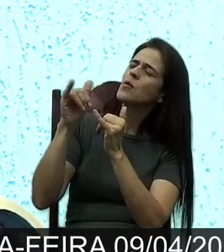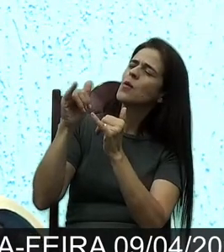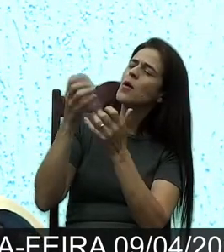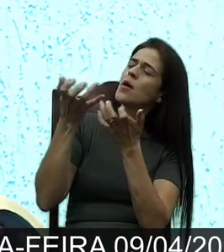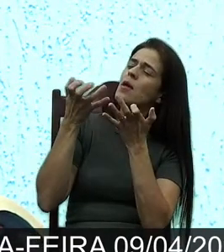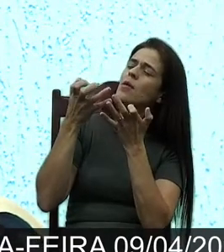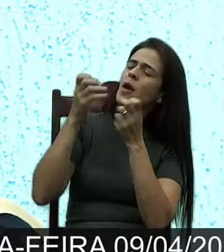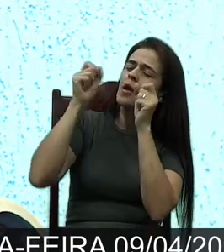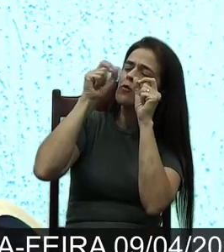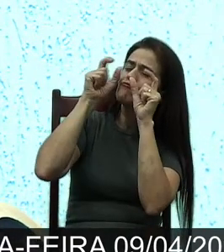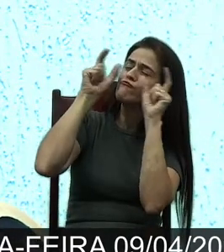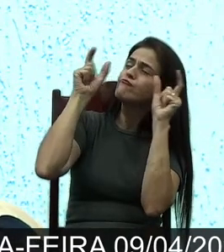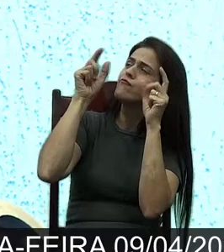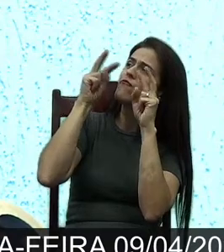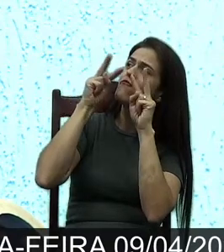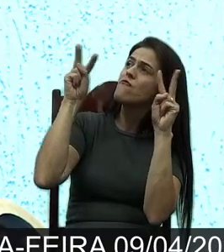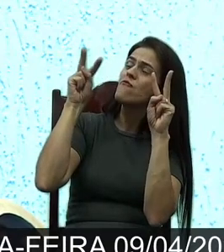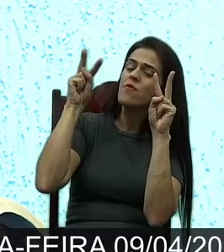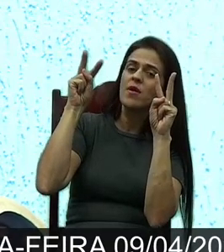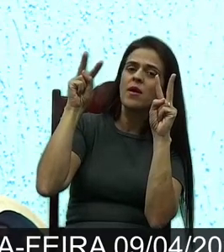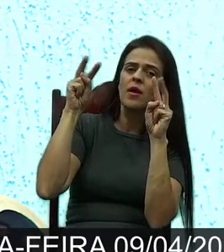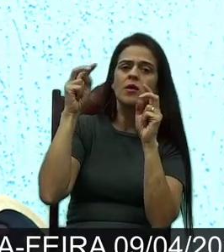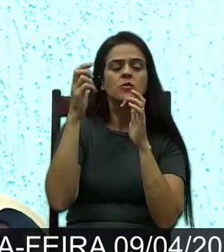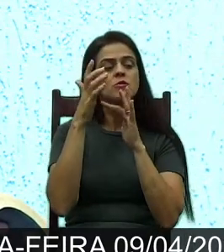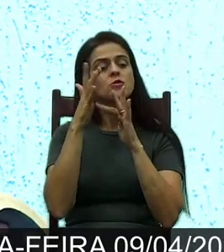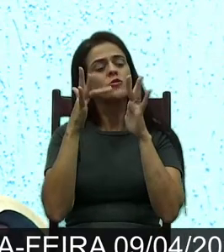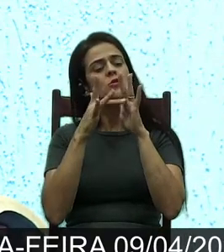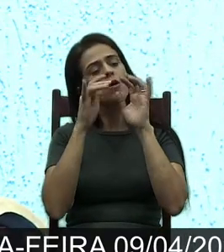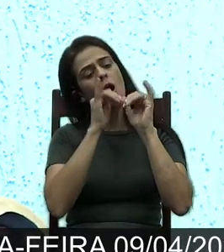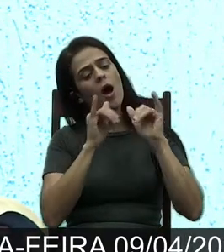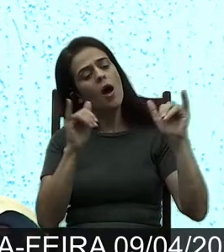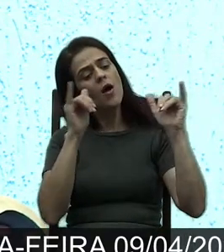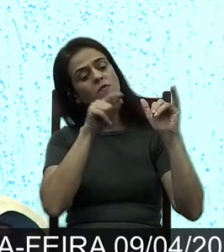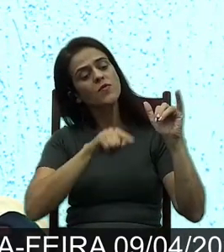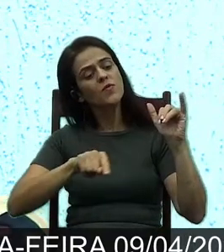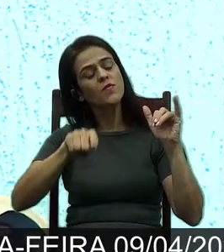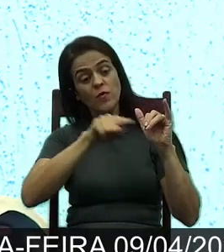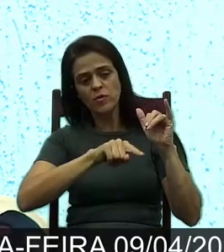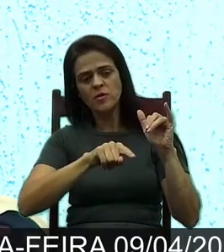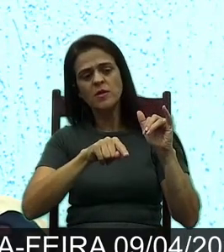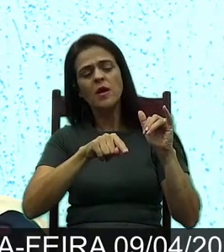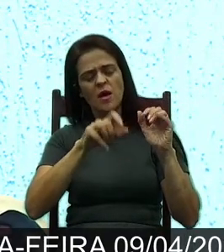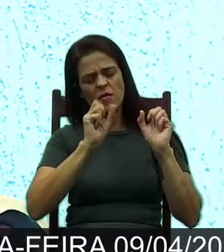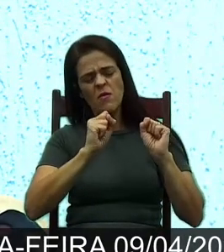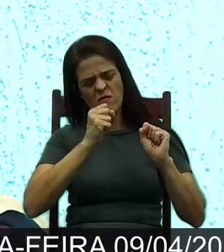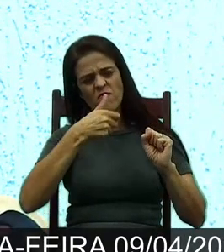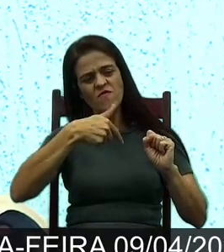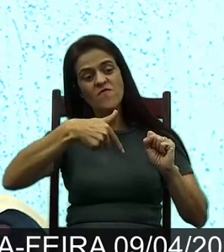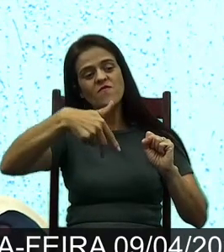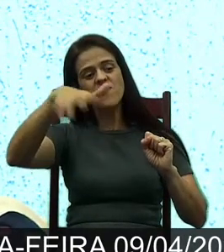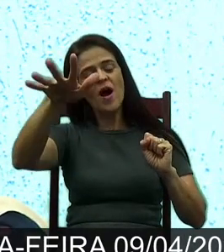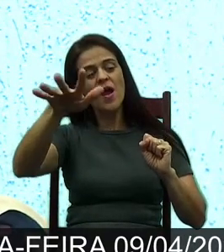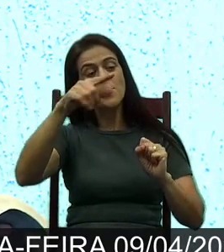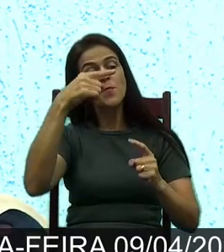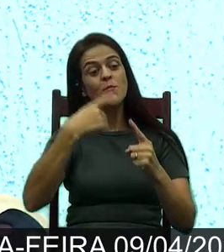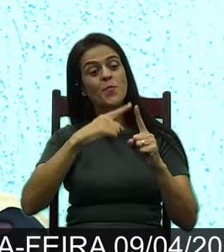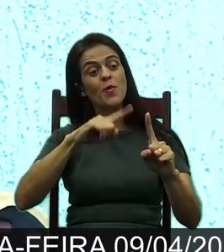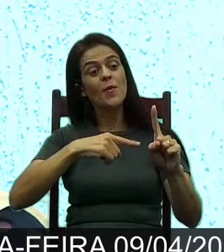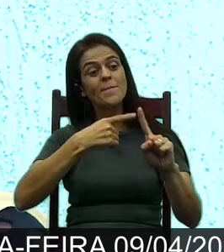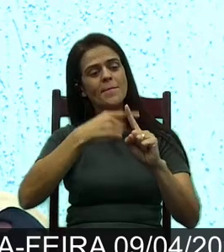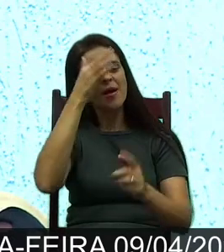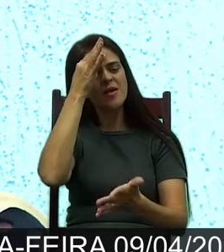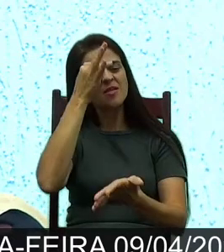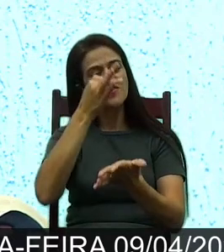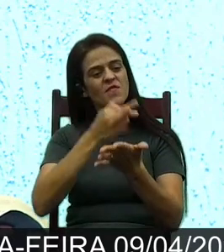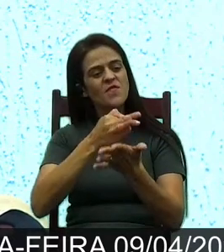que eu tenha vista. E Jesus lhe disse: vai, a tua fé te salvou.